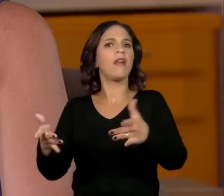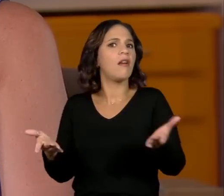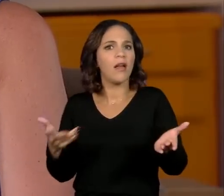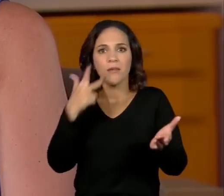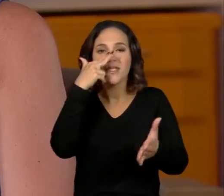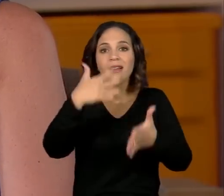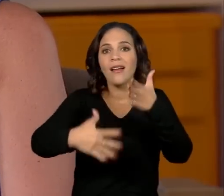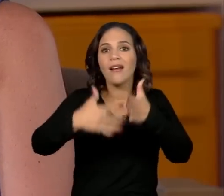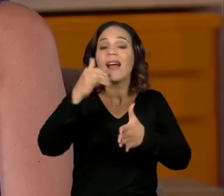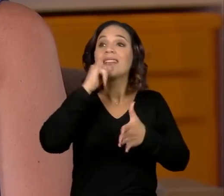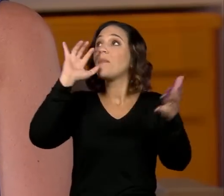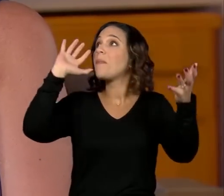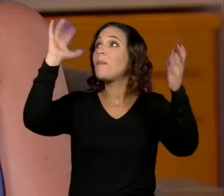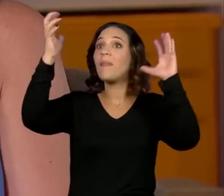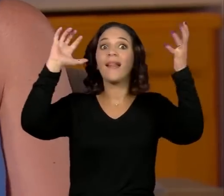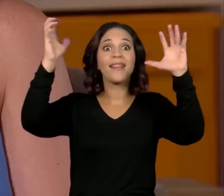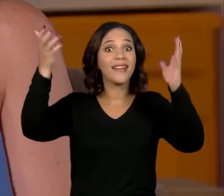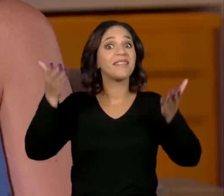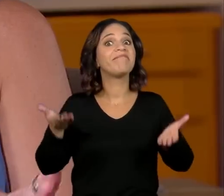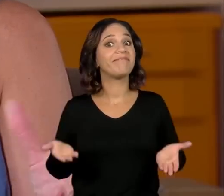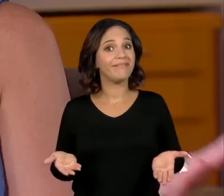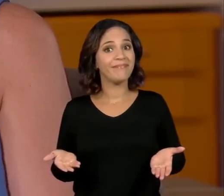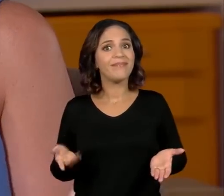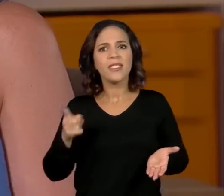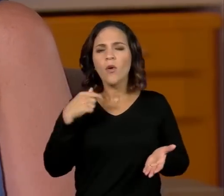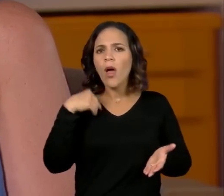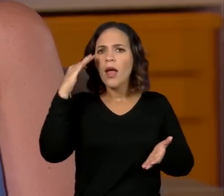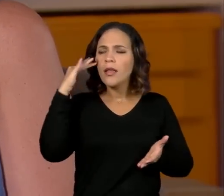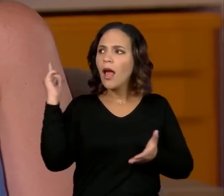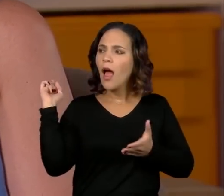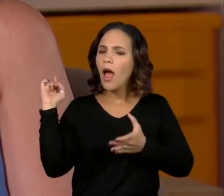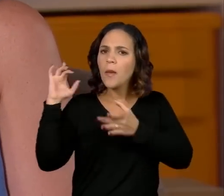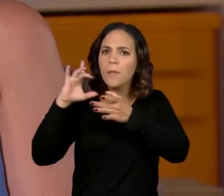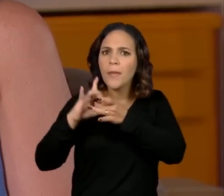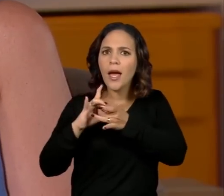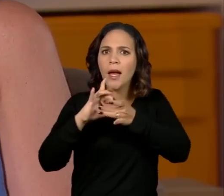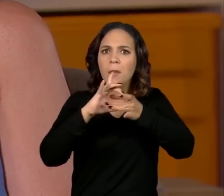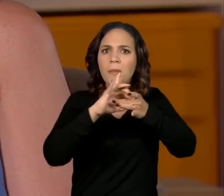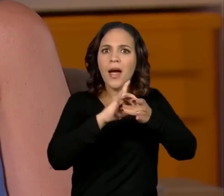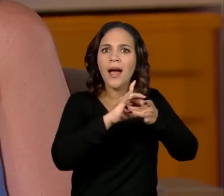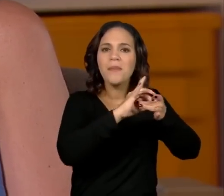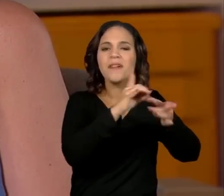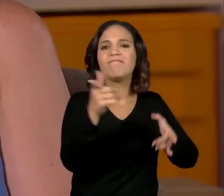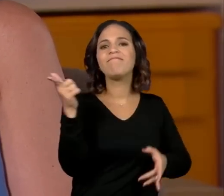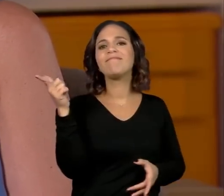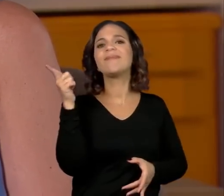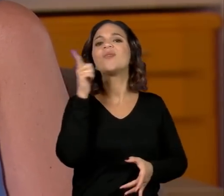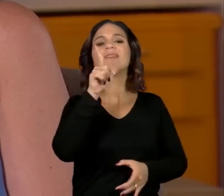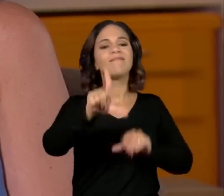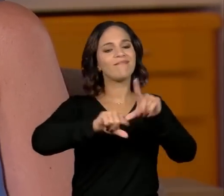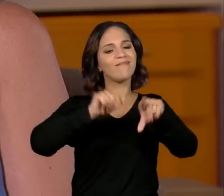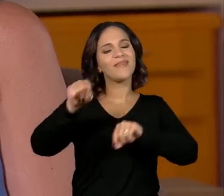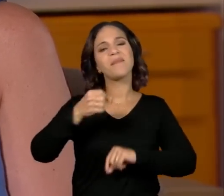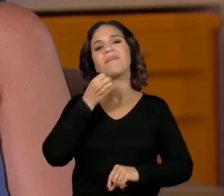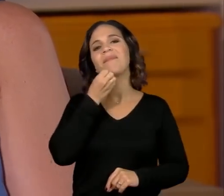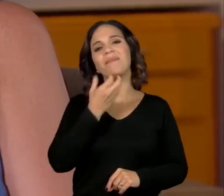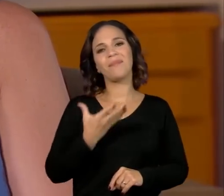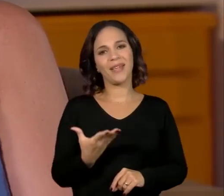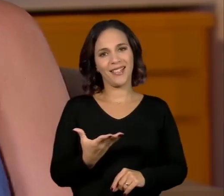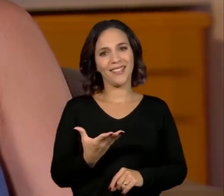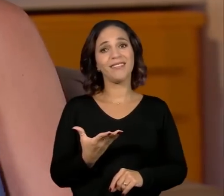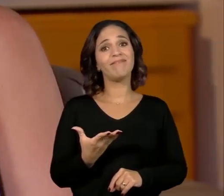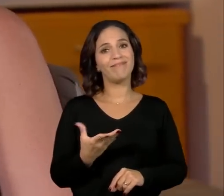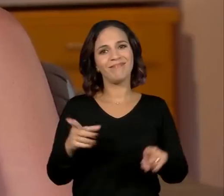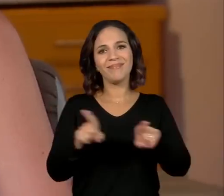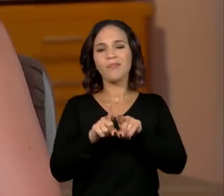interfiram, por exemplo, no clima do planeta. Então, você entendendo tudo isso, você consegue fazer boas escolhas